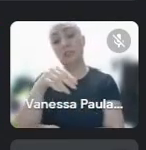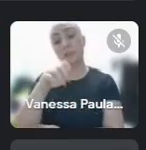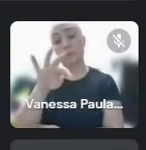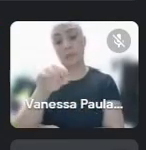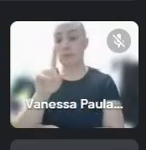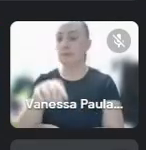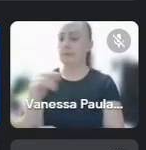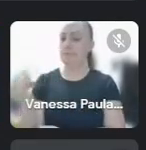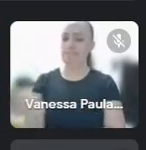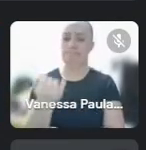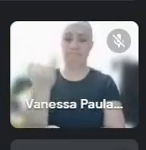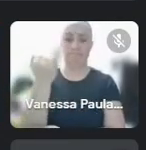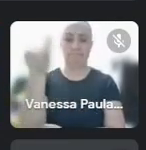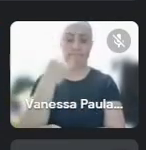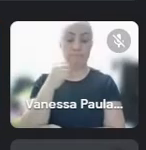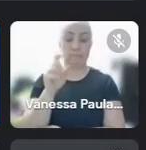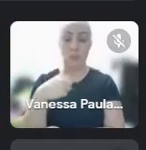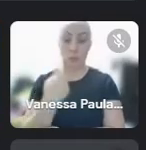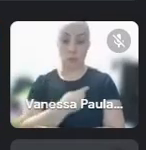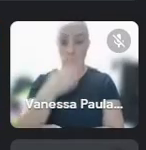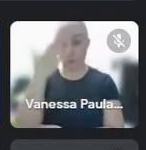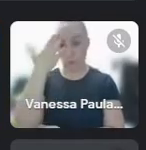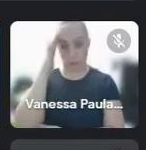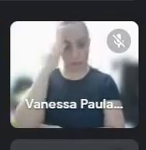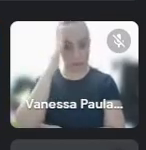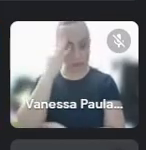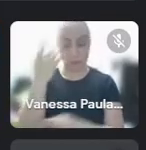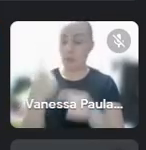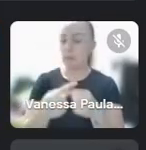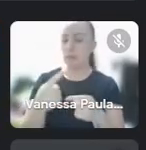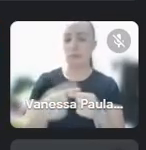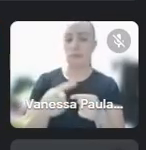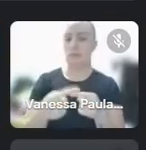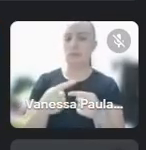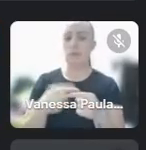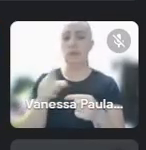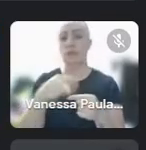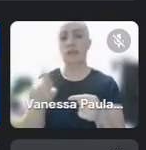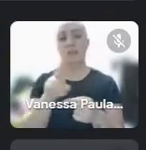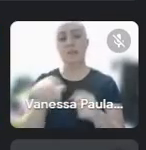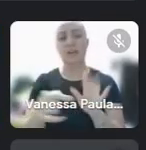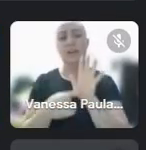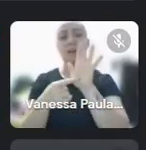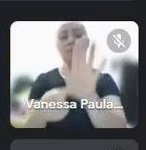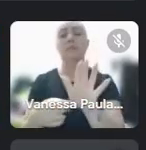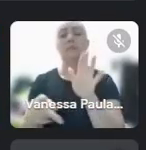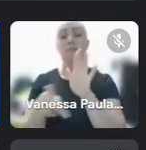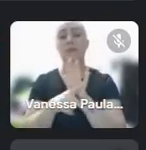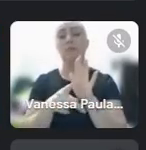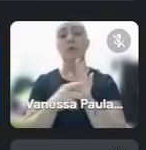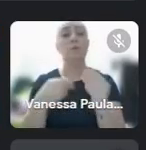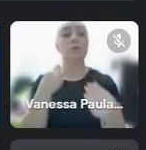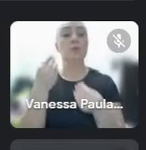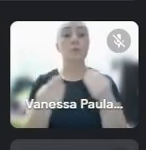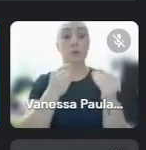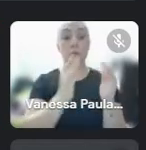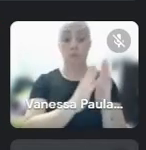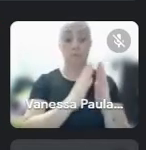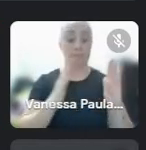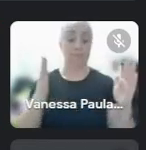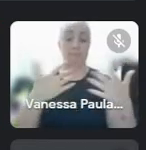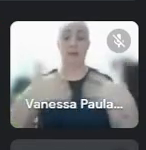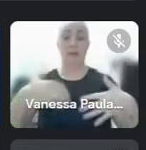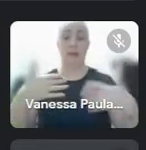nosso entendimento por que o Proquilodos vai apresentar uma concentração tão grande como ele tem apresentado até